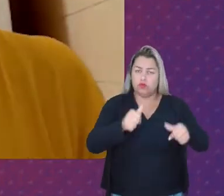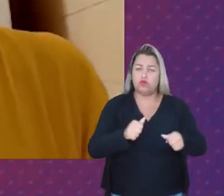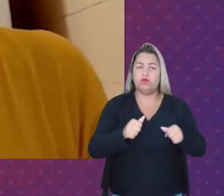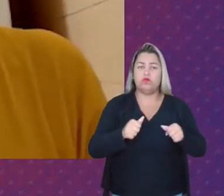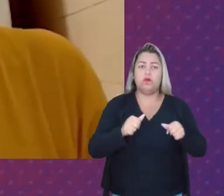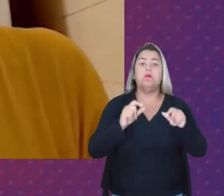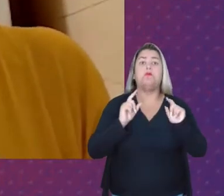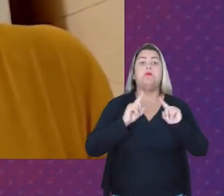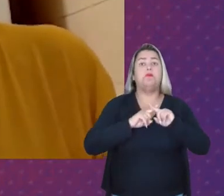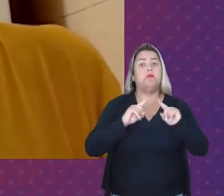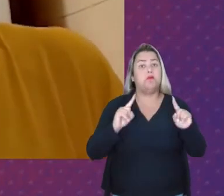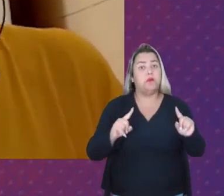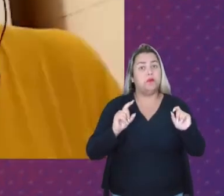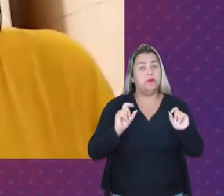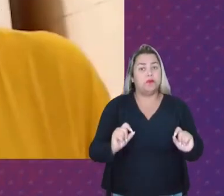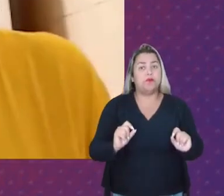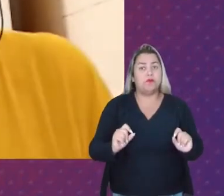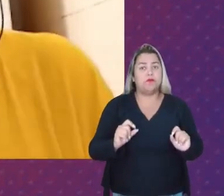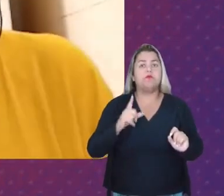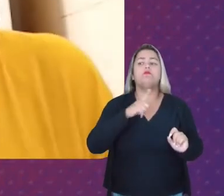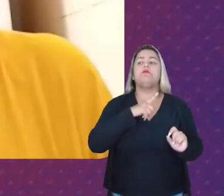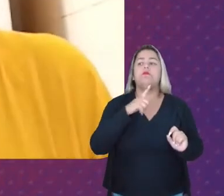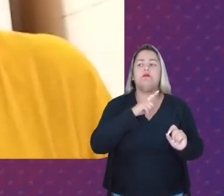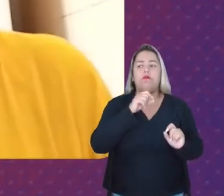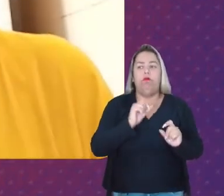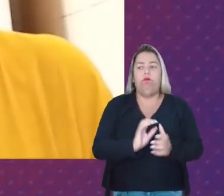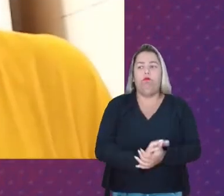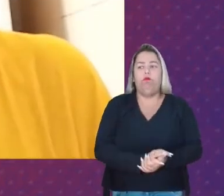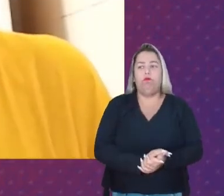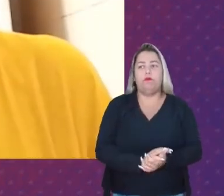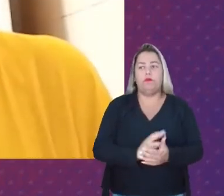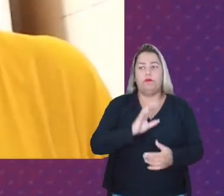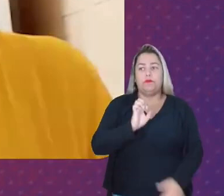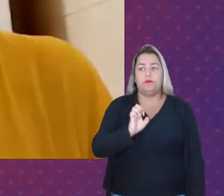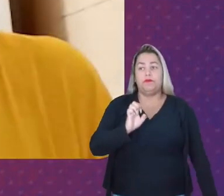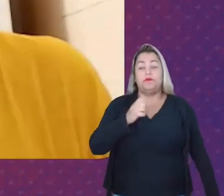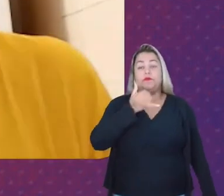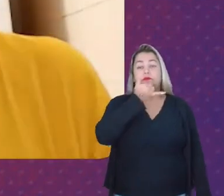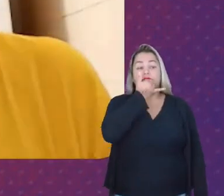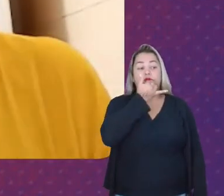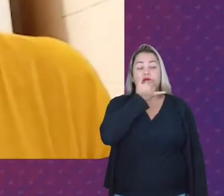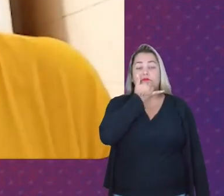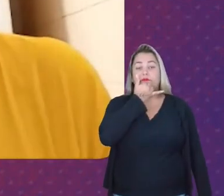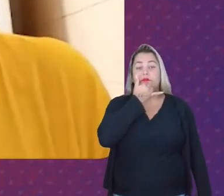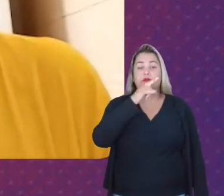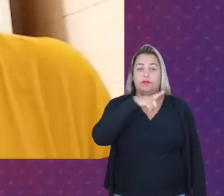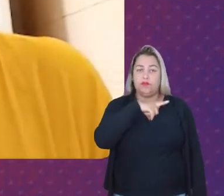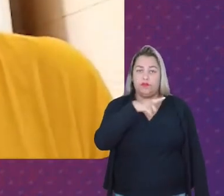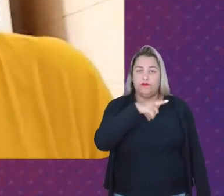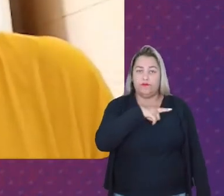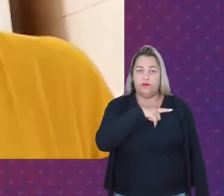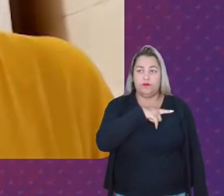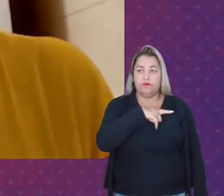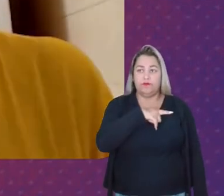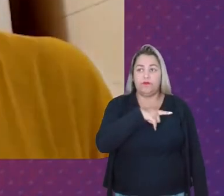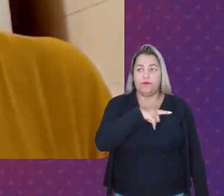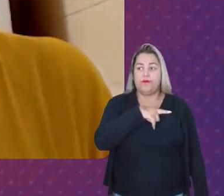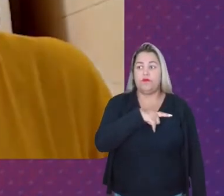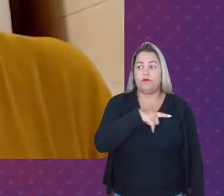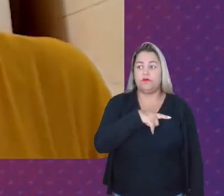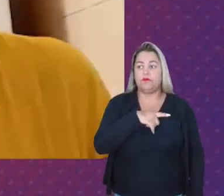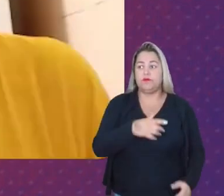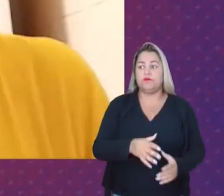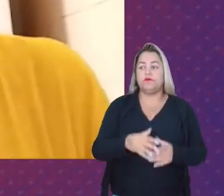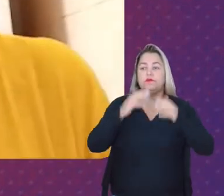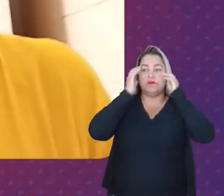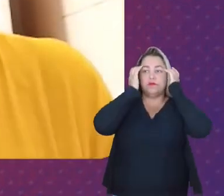parcialmente. Teve uma emenda não, teve uma... Deus, está